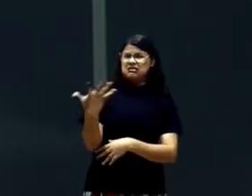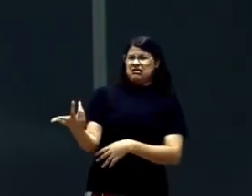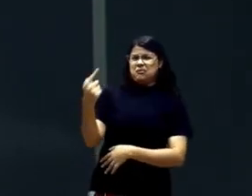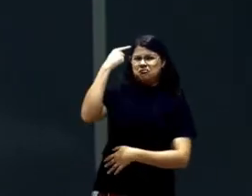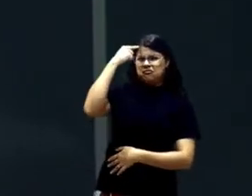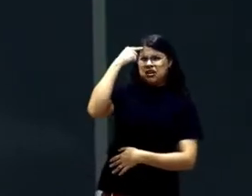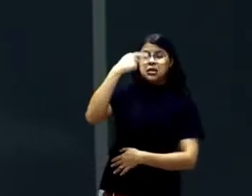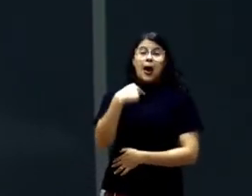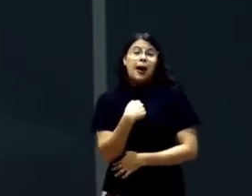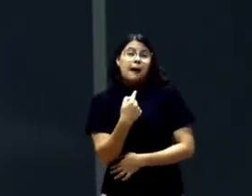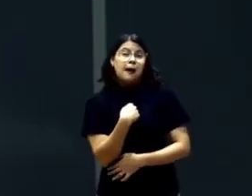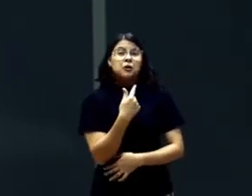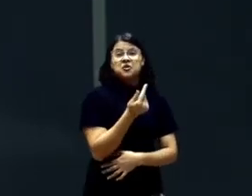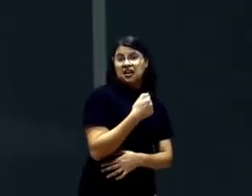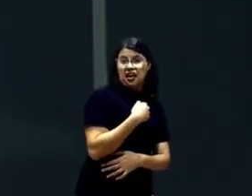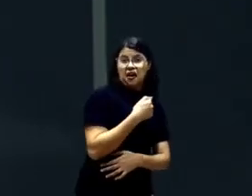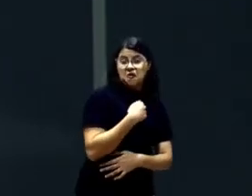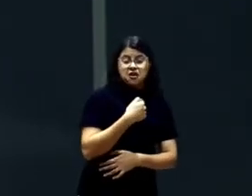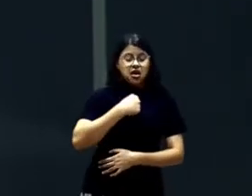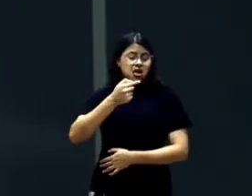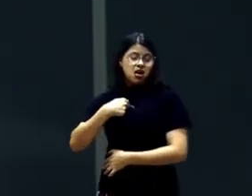Deus vai te chamar como chamou esse homem: